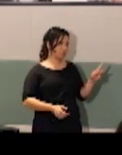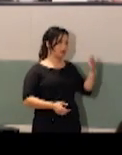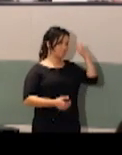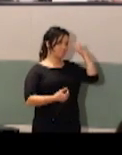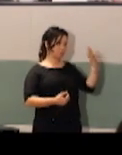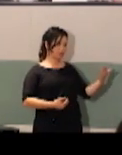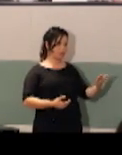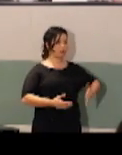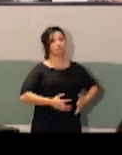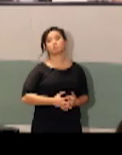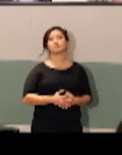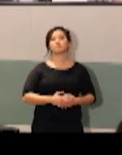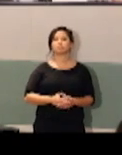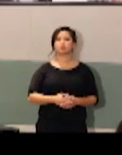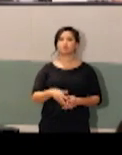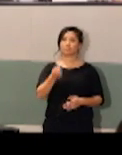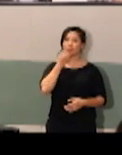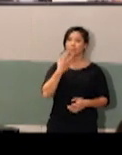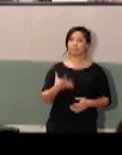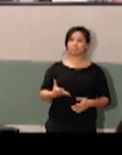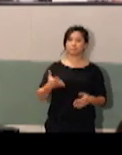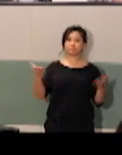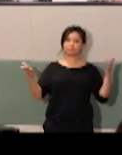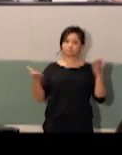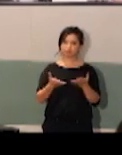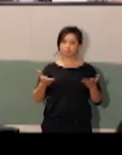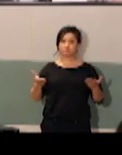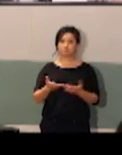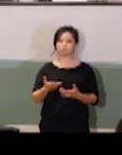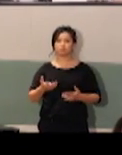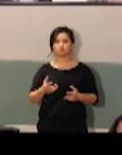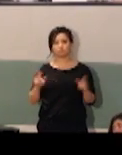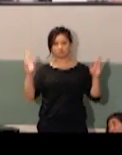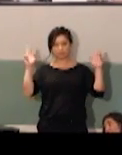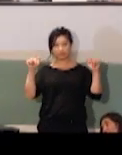para o próximo tema.